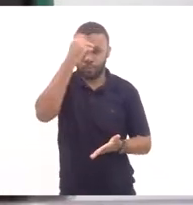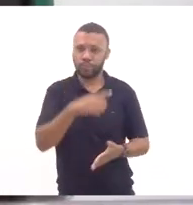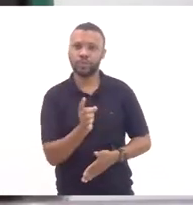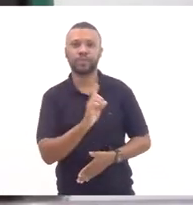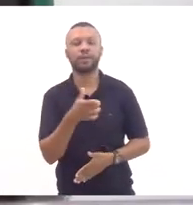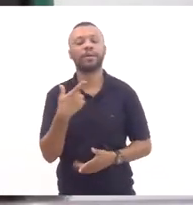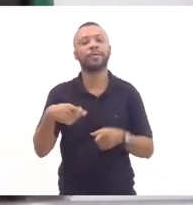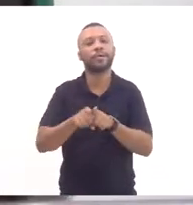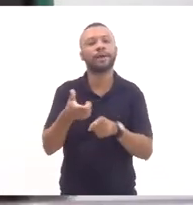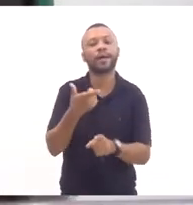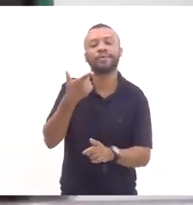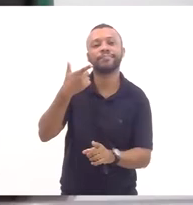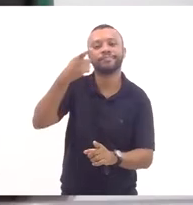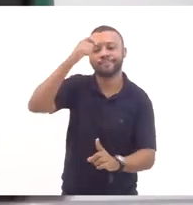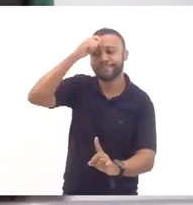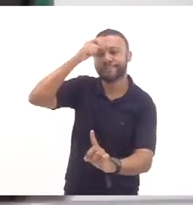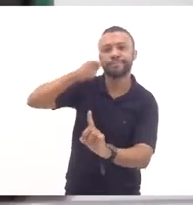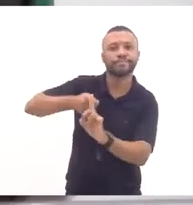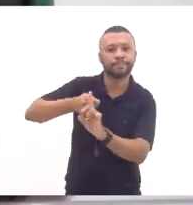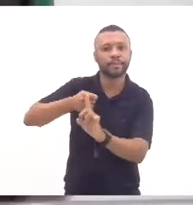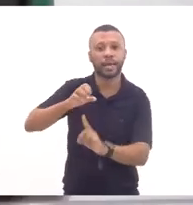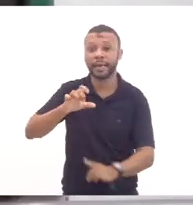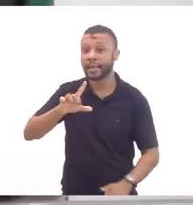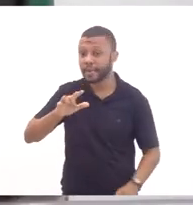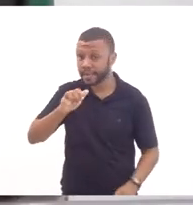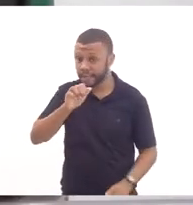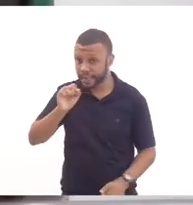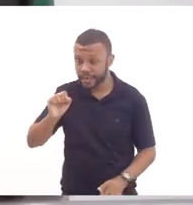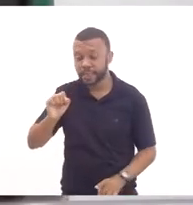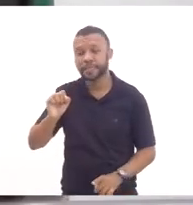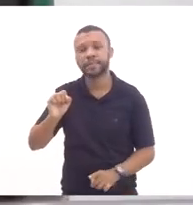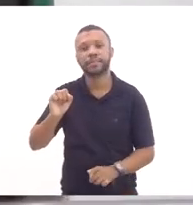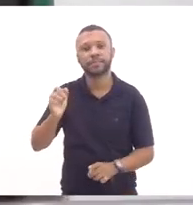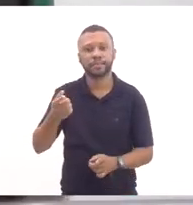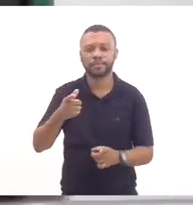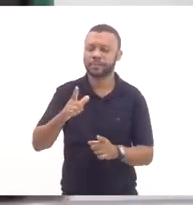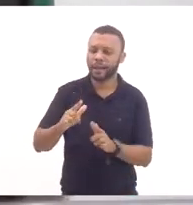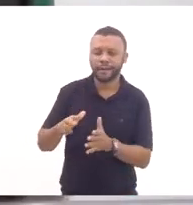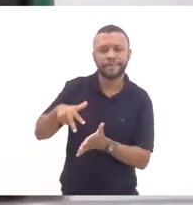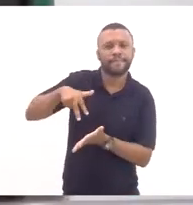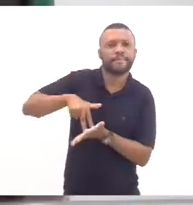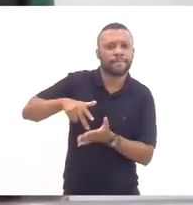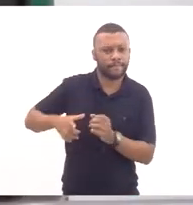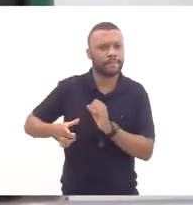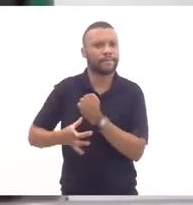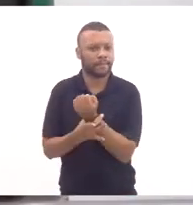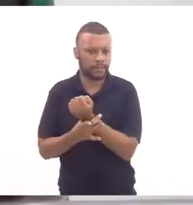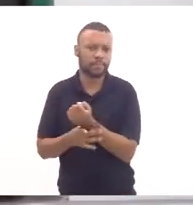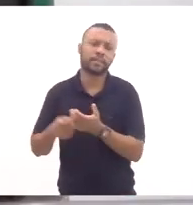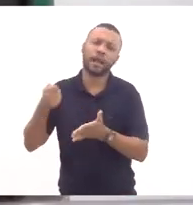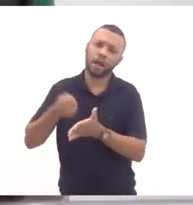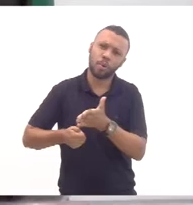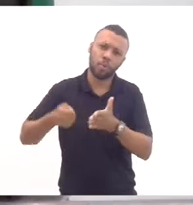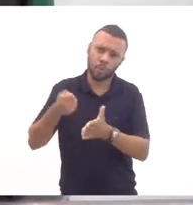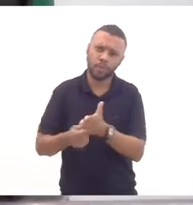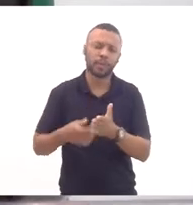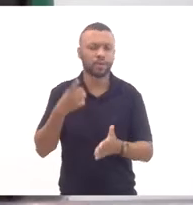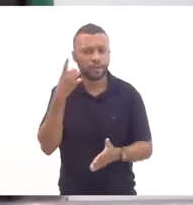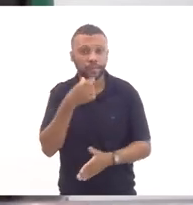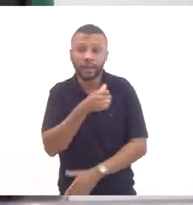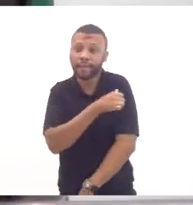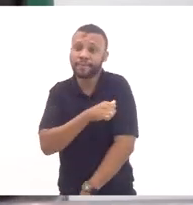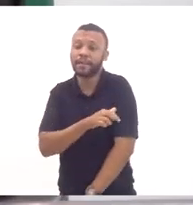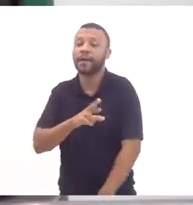ao Elias Alfredo, da CSP Com Lutas, que está aí firme na luta também. também a nossa deputada enfermeira Rejane,